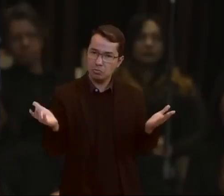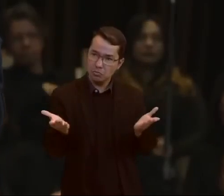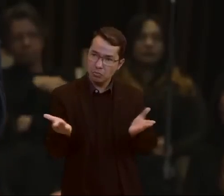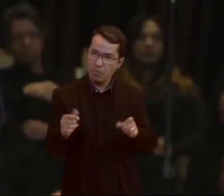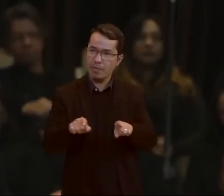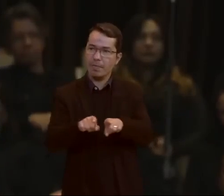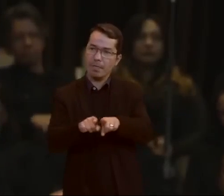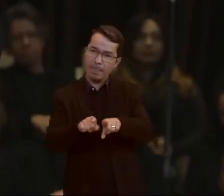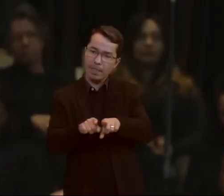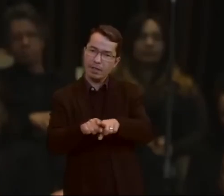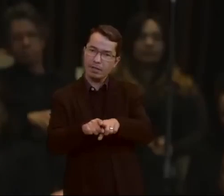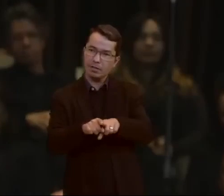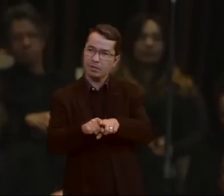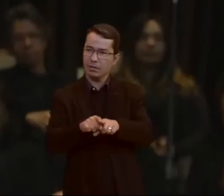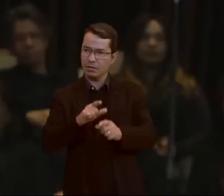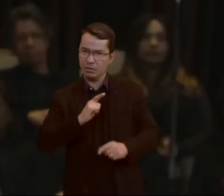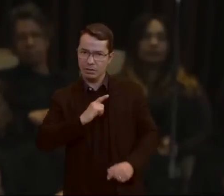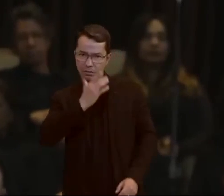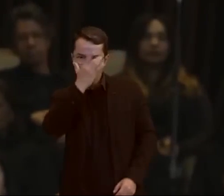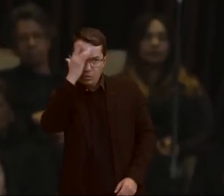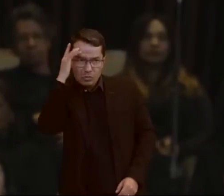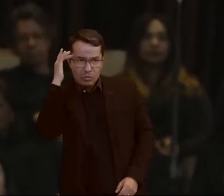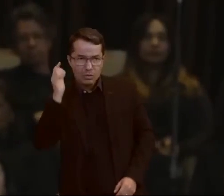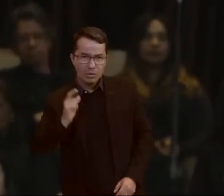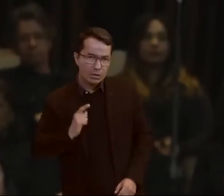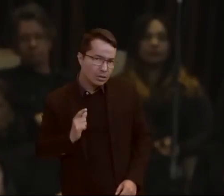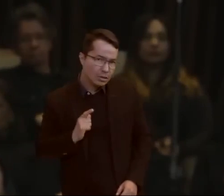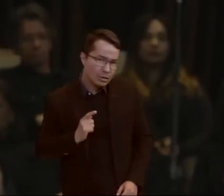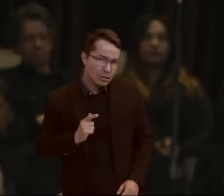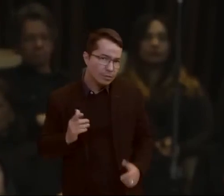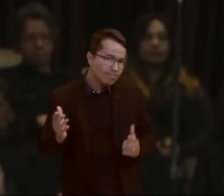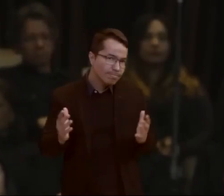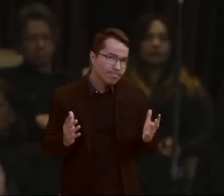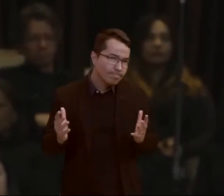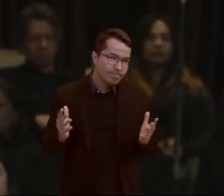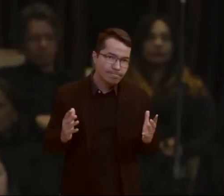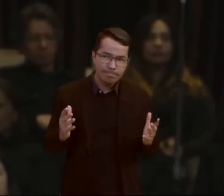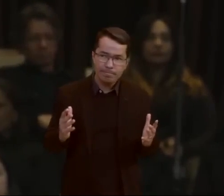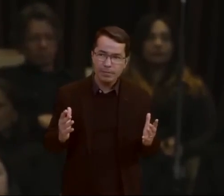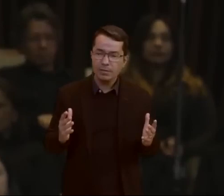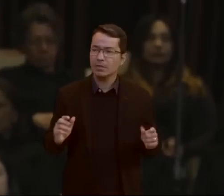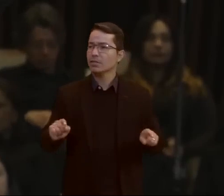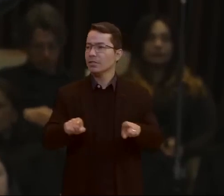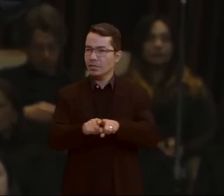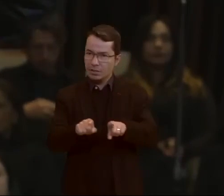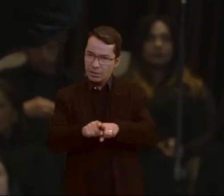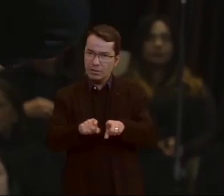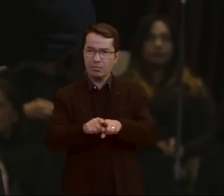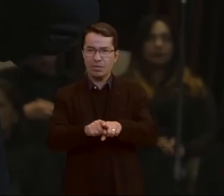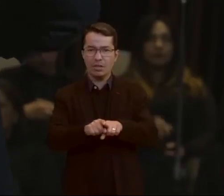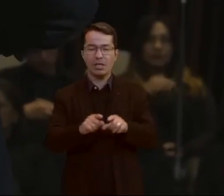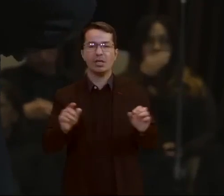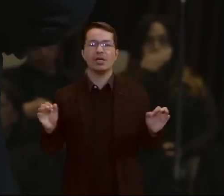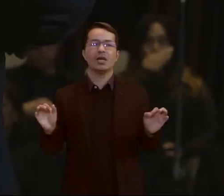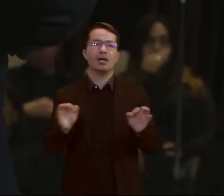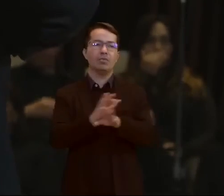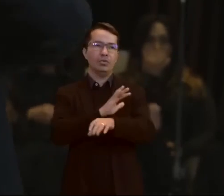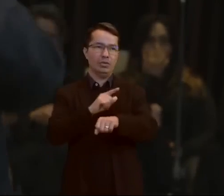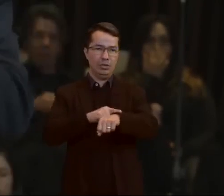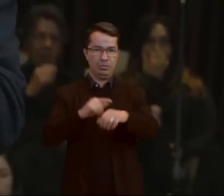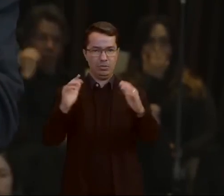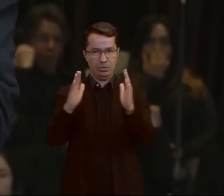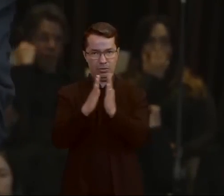vou caminhar nessa linha. Tem alguém aqui? Levanta a mão aqui. Tem? Então, também, quando terminar esse